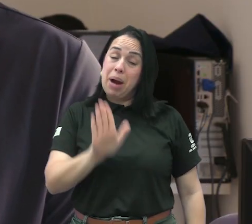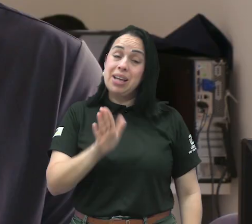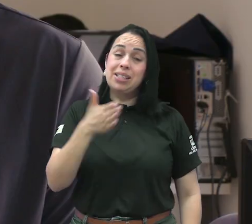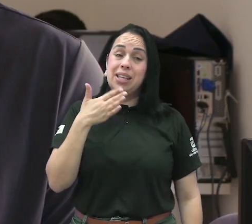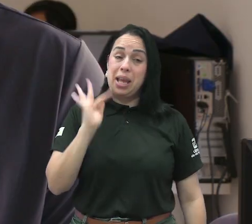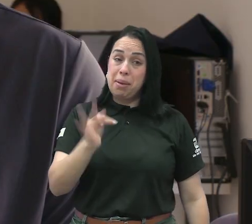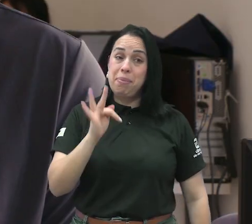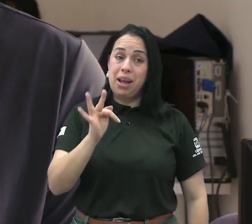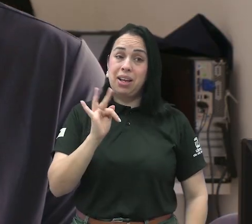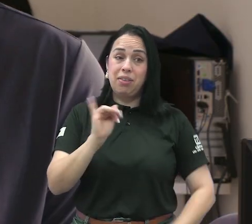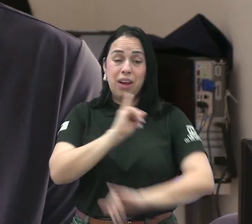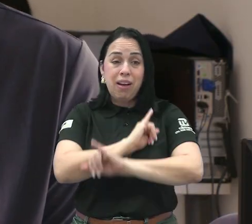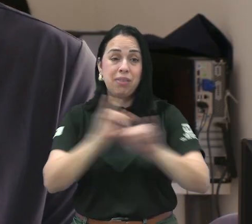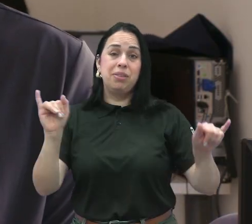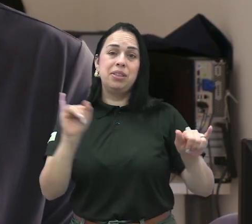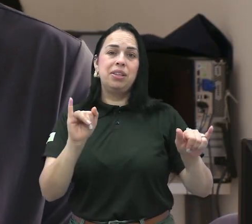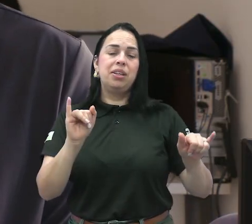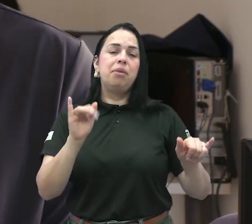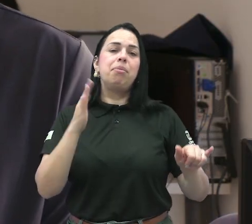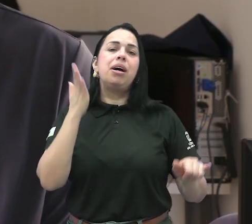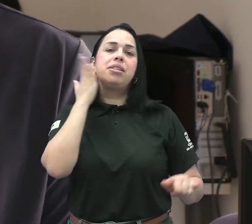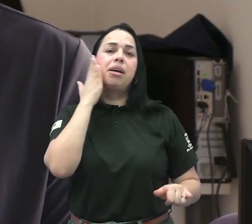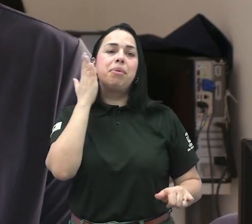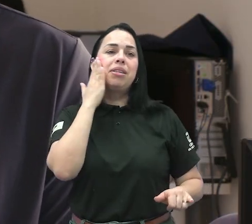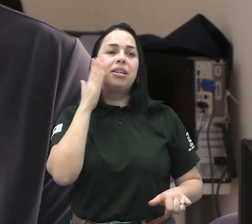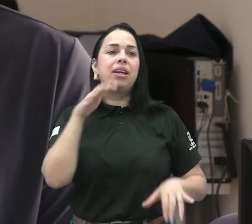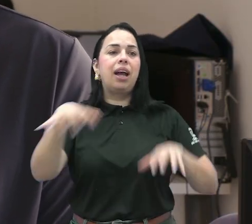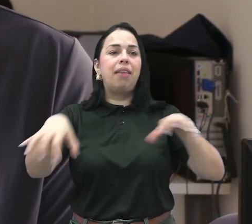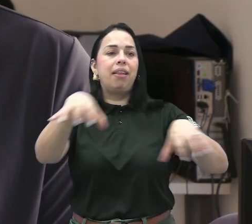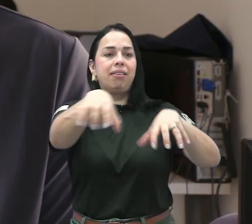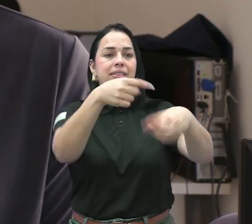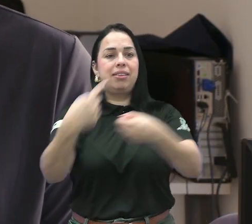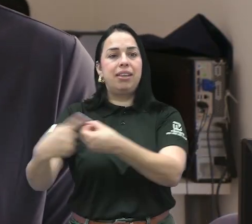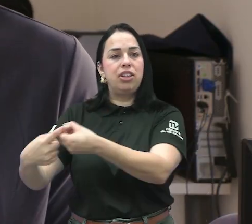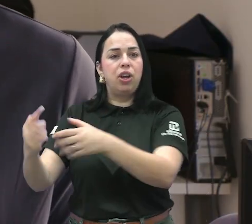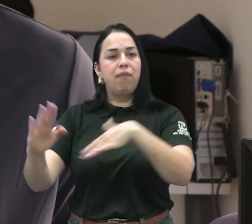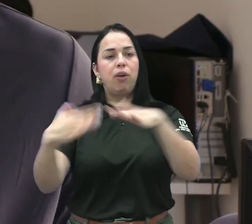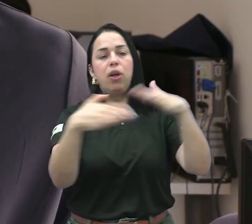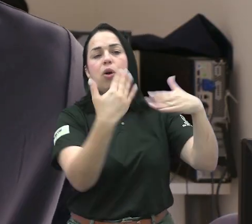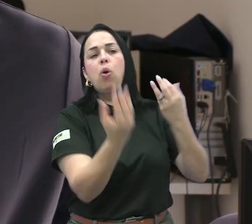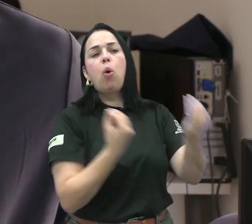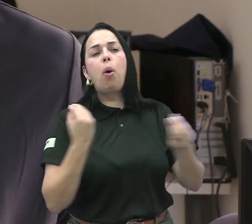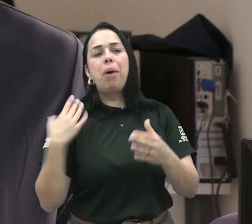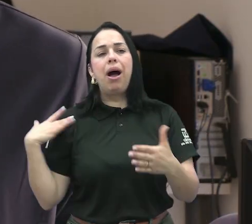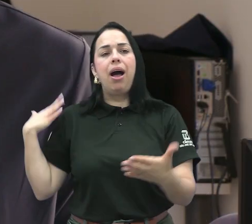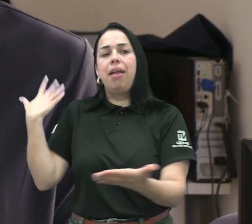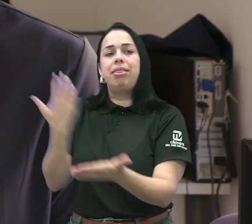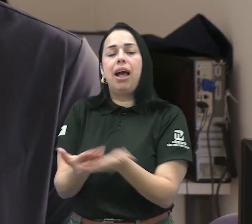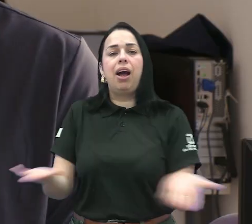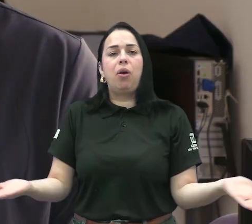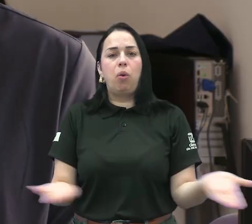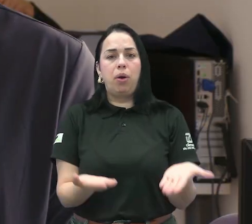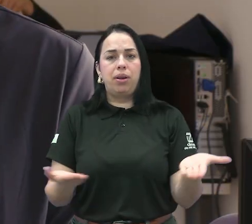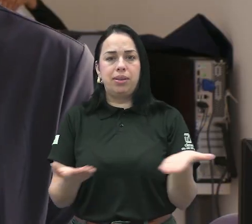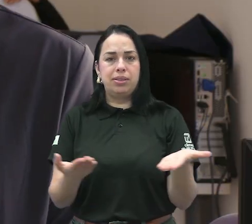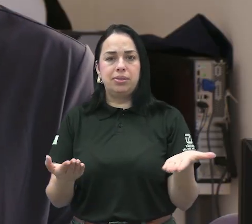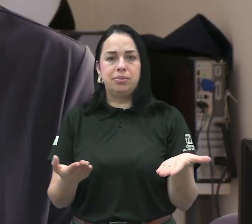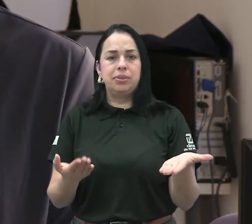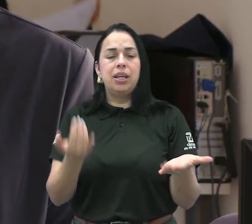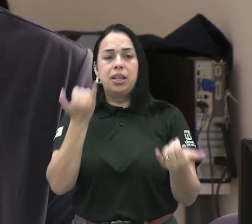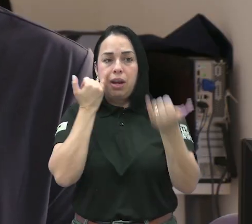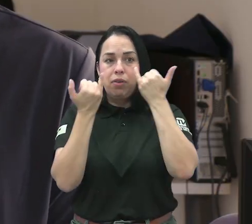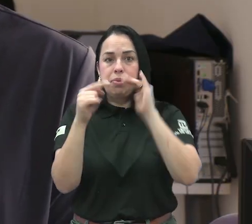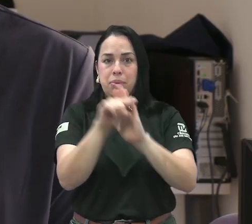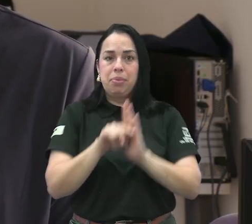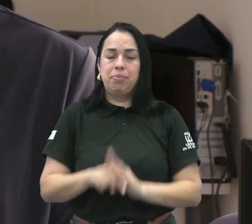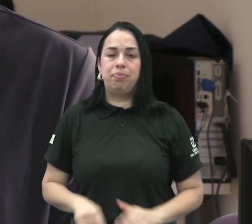disponível para que a gente tenha uma noção exata de como cada município evoluiu nesse período, de 2010 até agora, esse novo